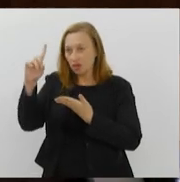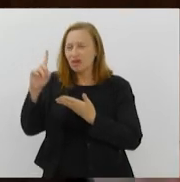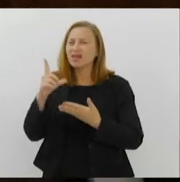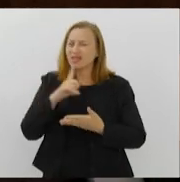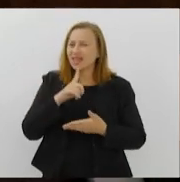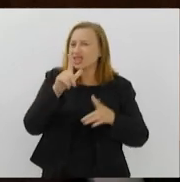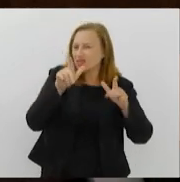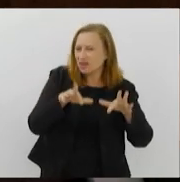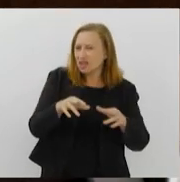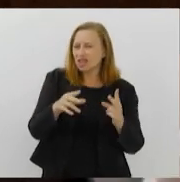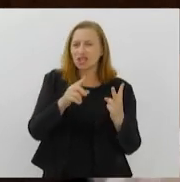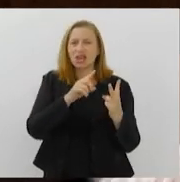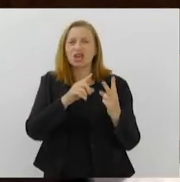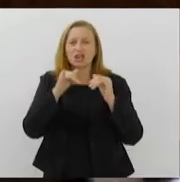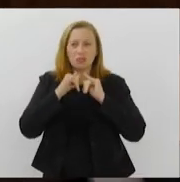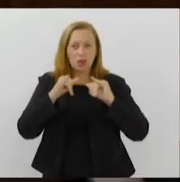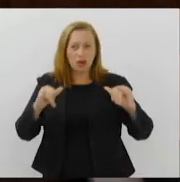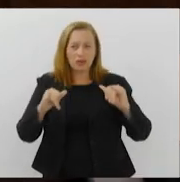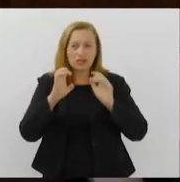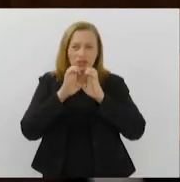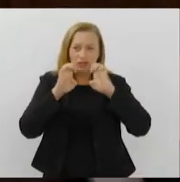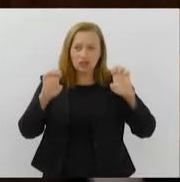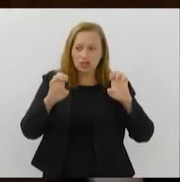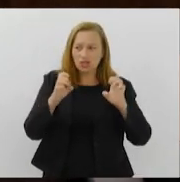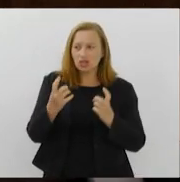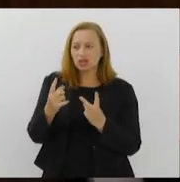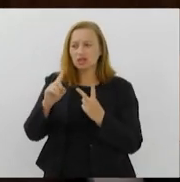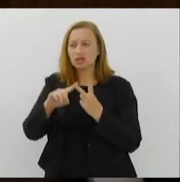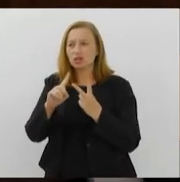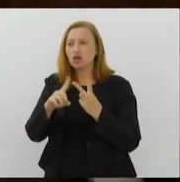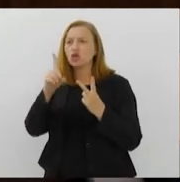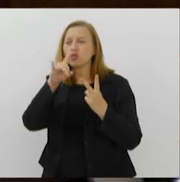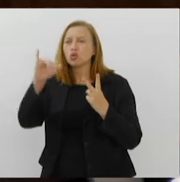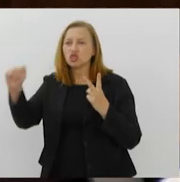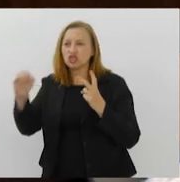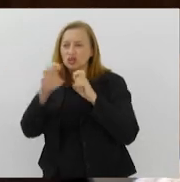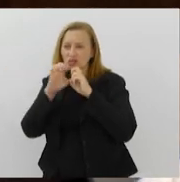datas? Proclamação do Evangelho para o dia do Evangelho?